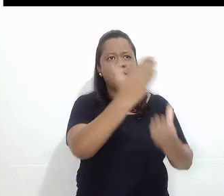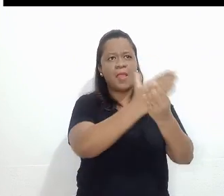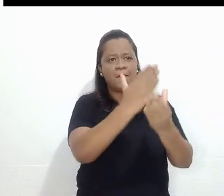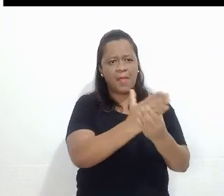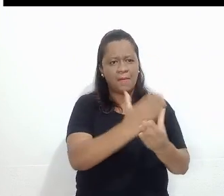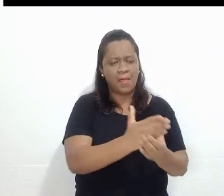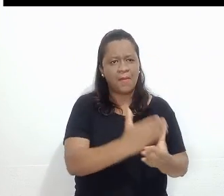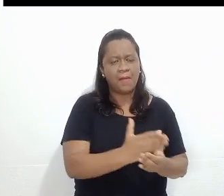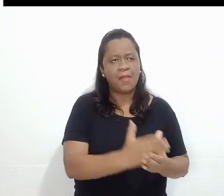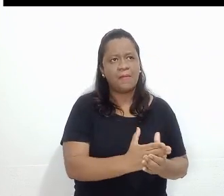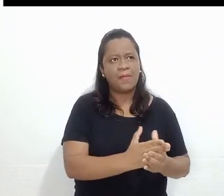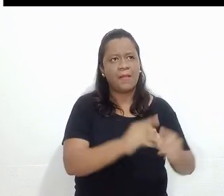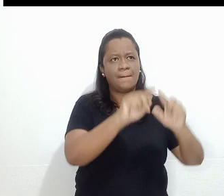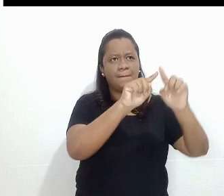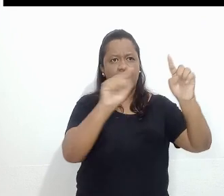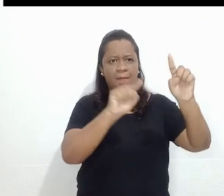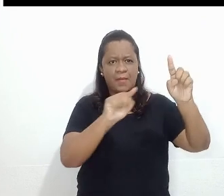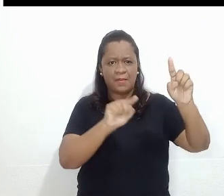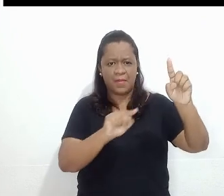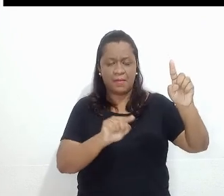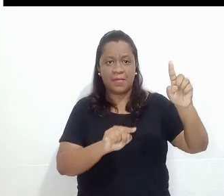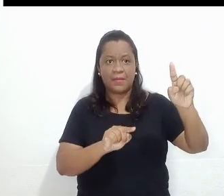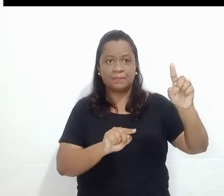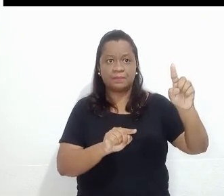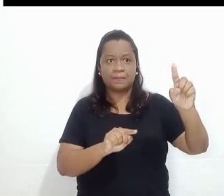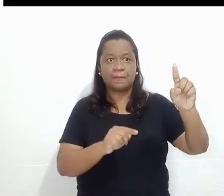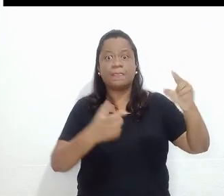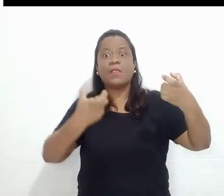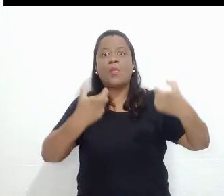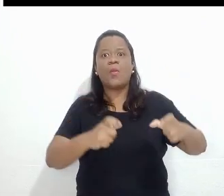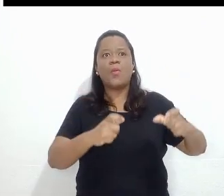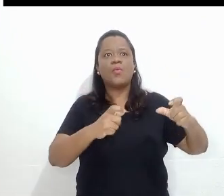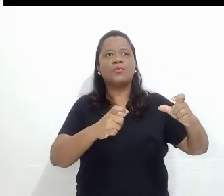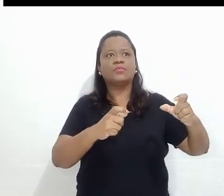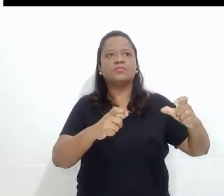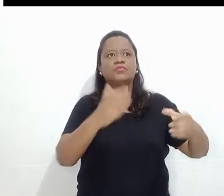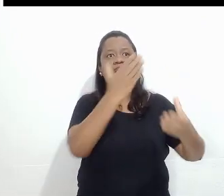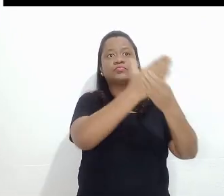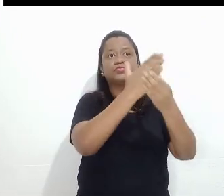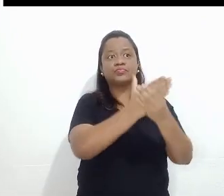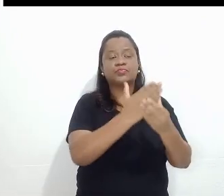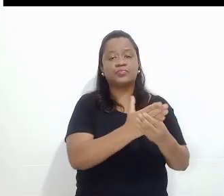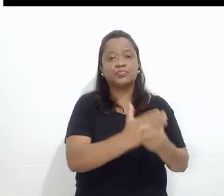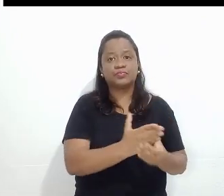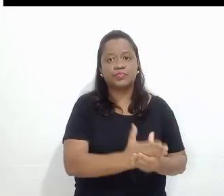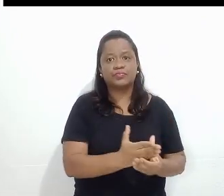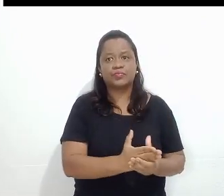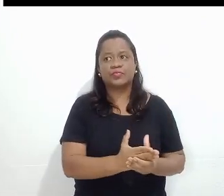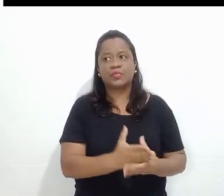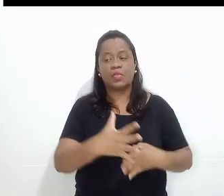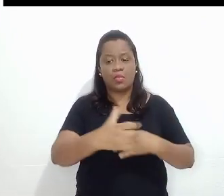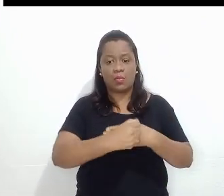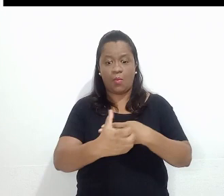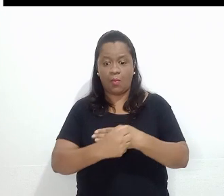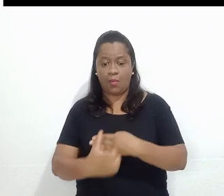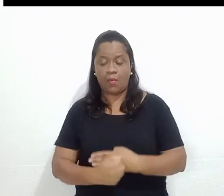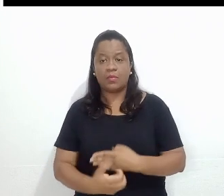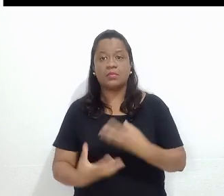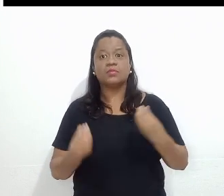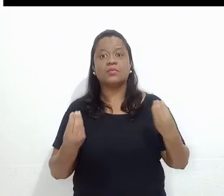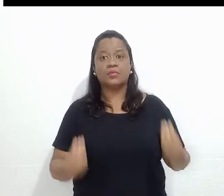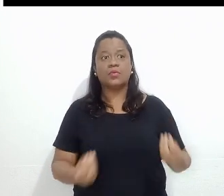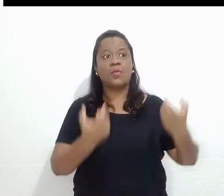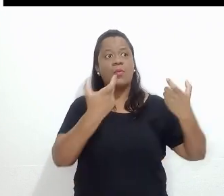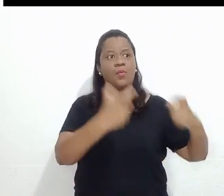mapas que aonde é o endereço de cada imagem ali dentro, né? Aonde ele armazenou cada imagem, aonde